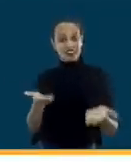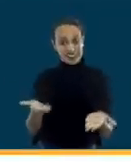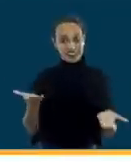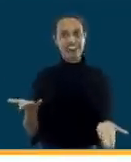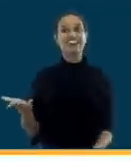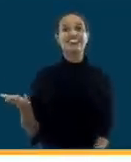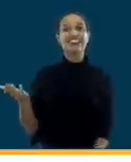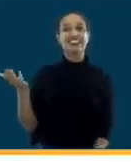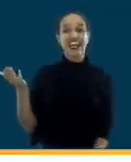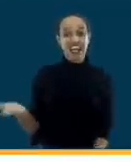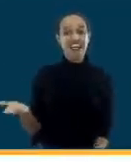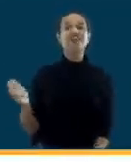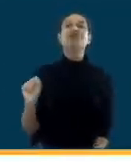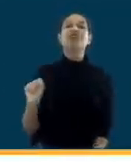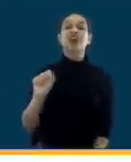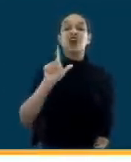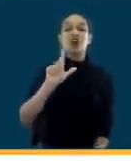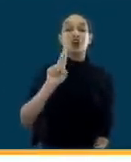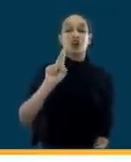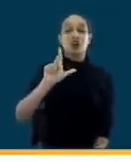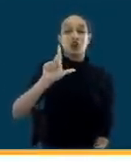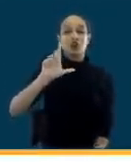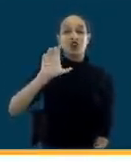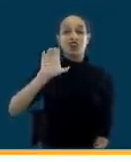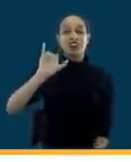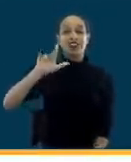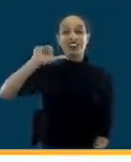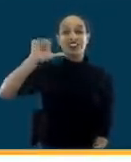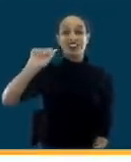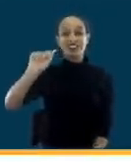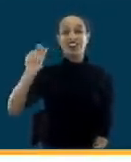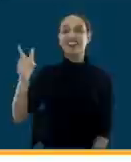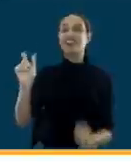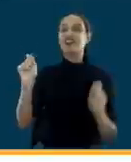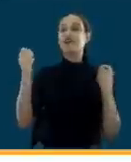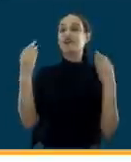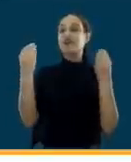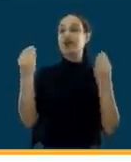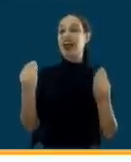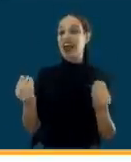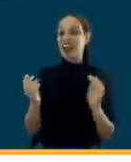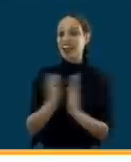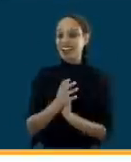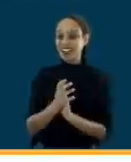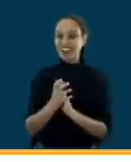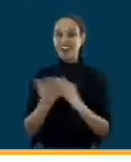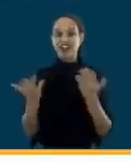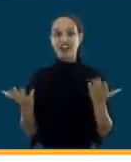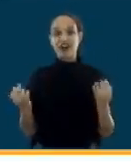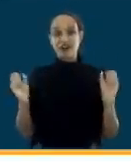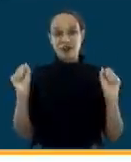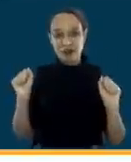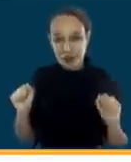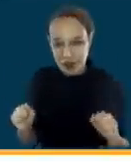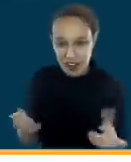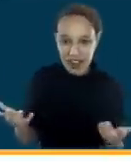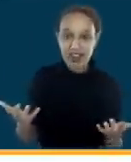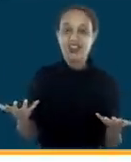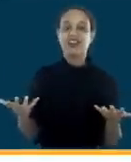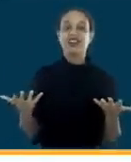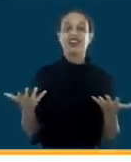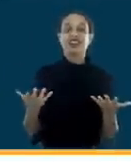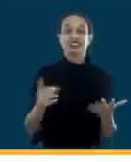Brasileiro, Luciana Meirelles, para fazer a louvação griot de Danilo Santos de